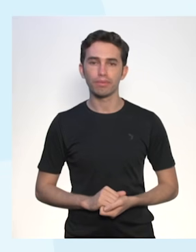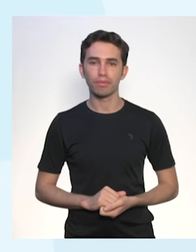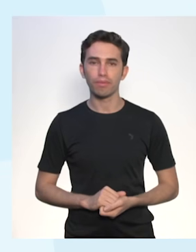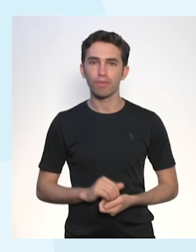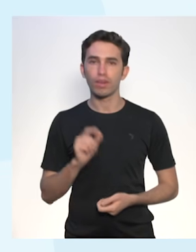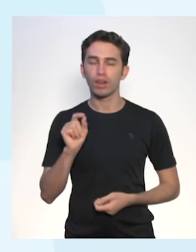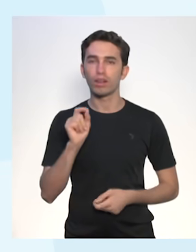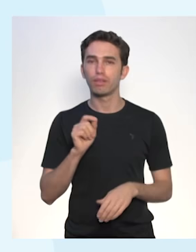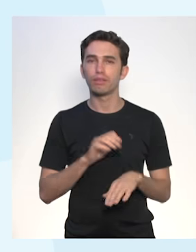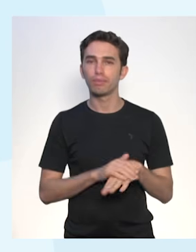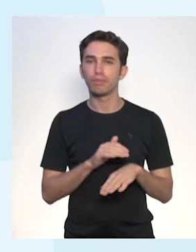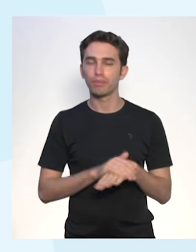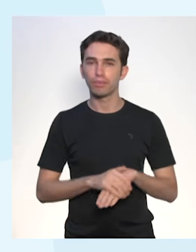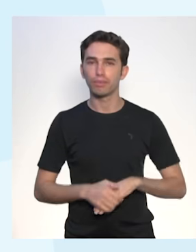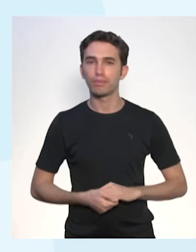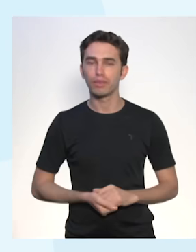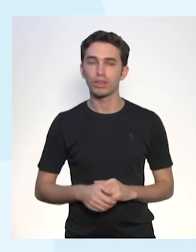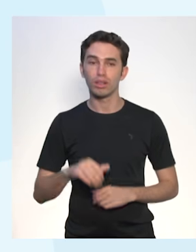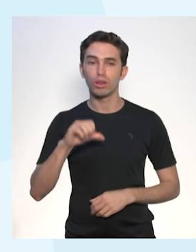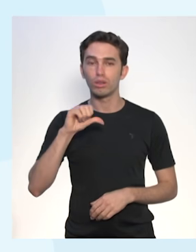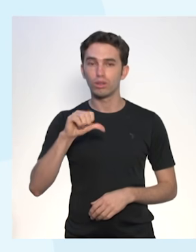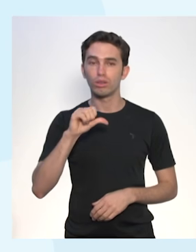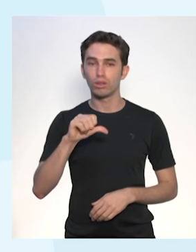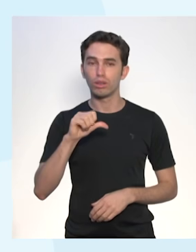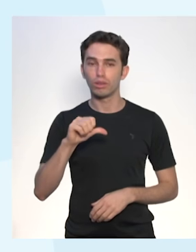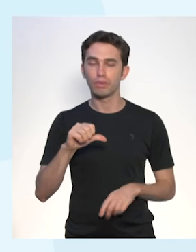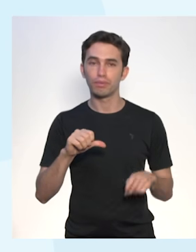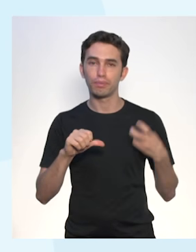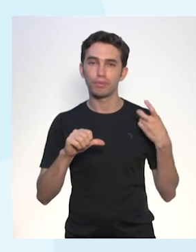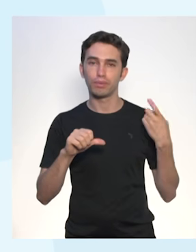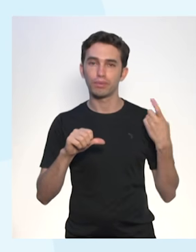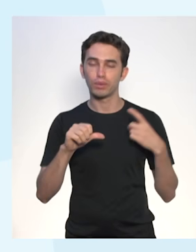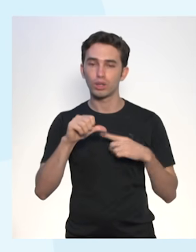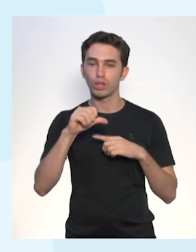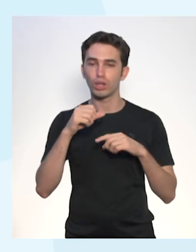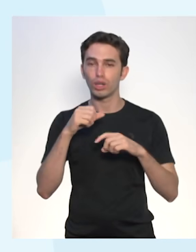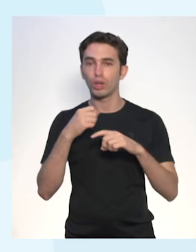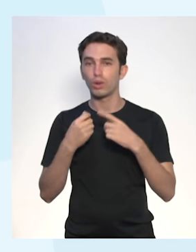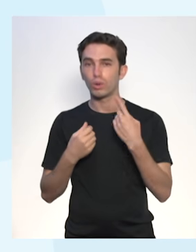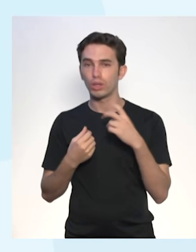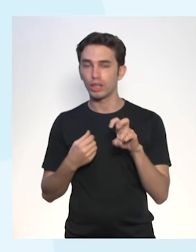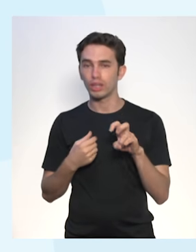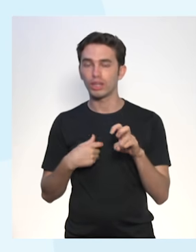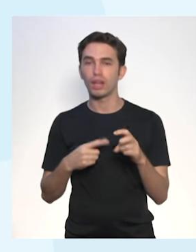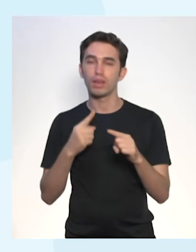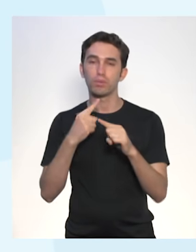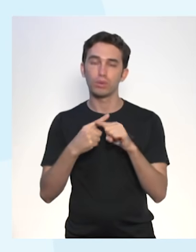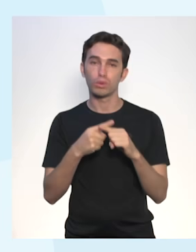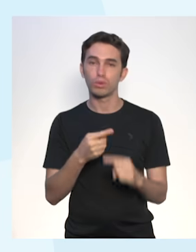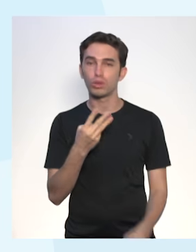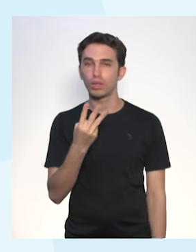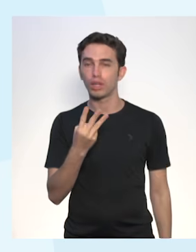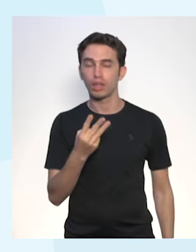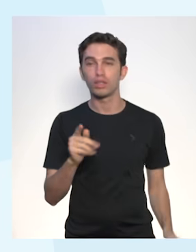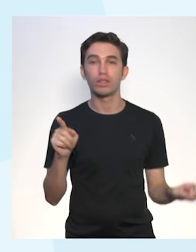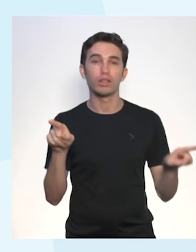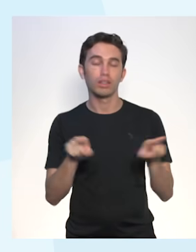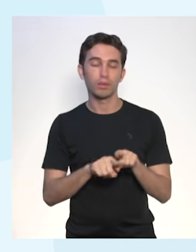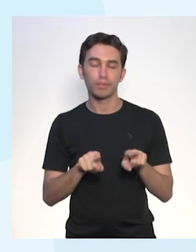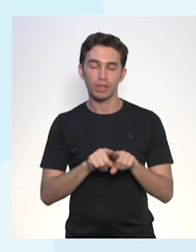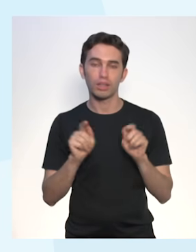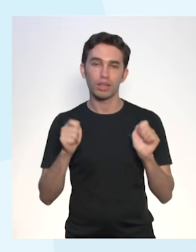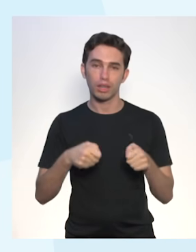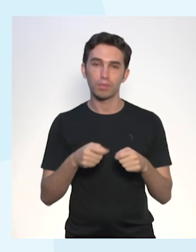caso? Como o 9 e o 15 são múltiplos de 3, nós podemos dividir tanto